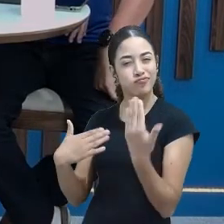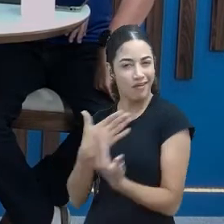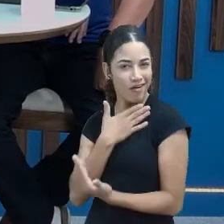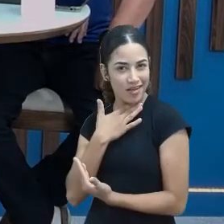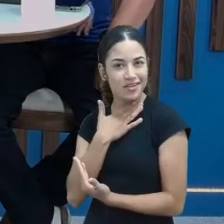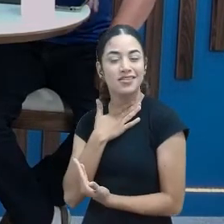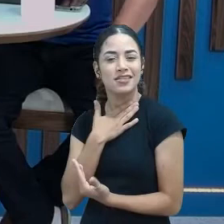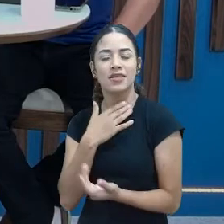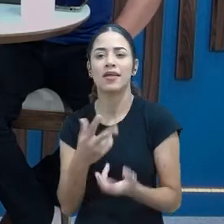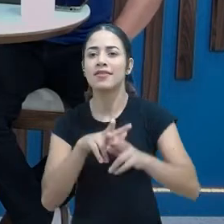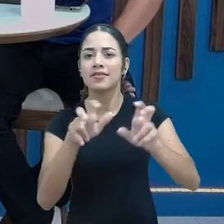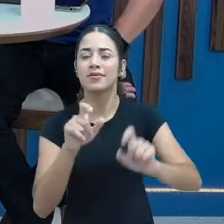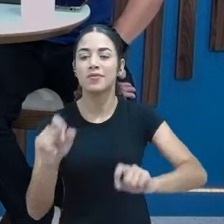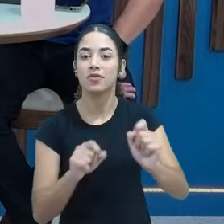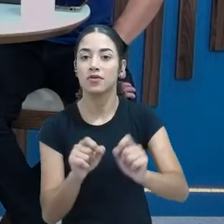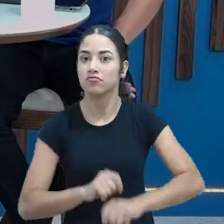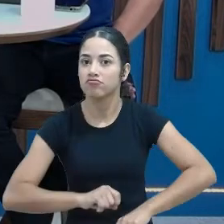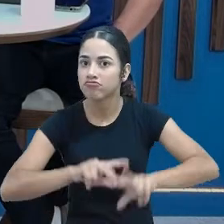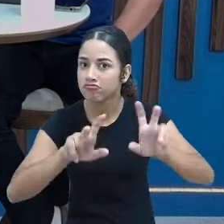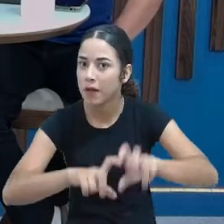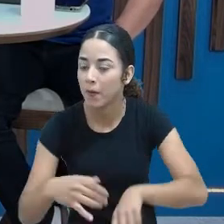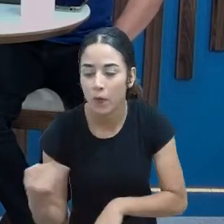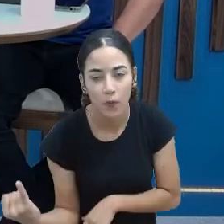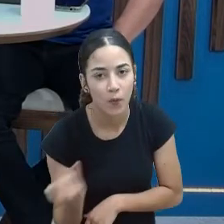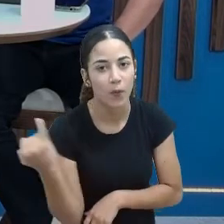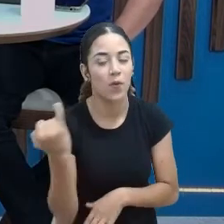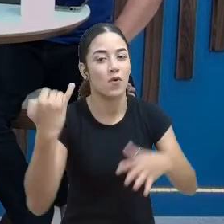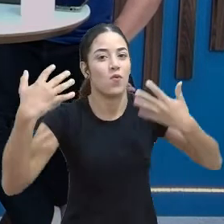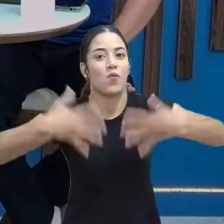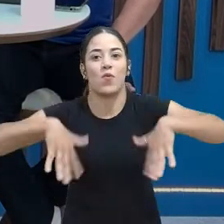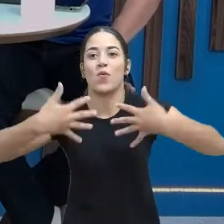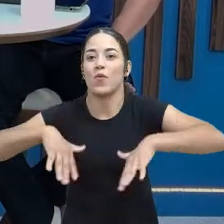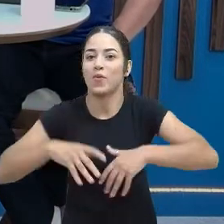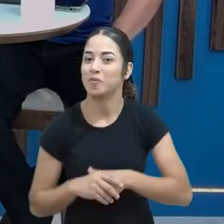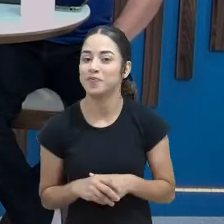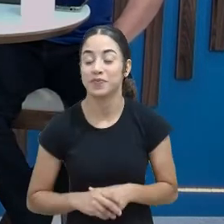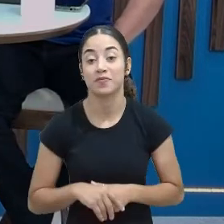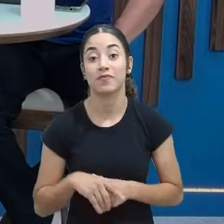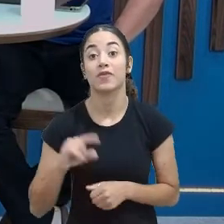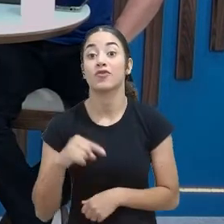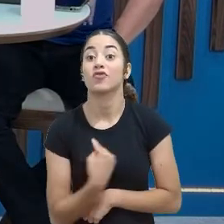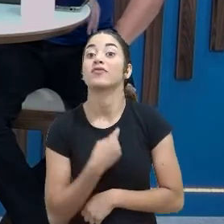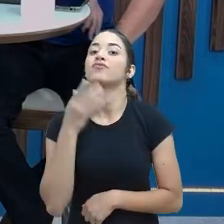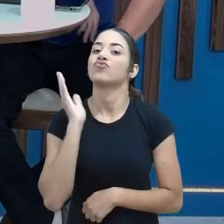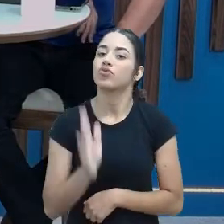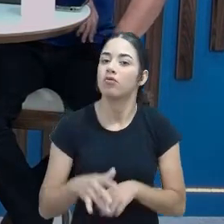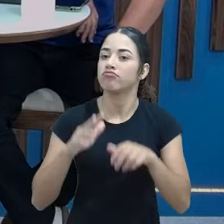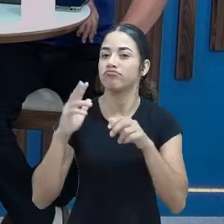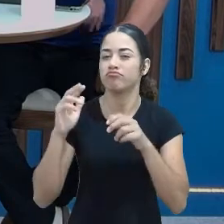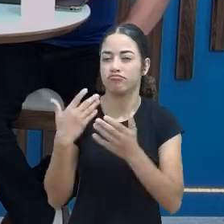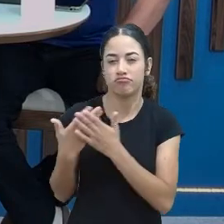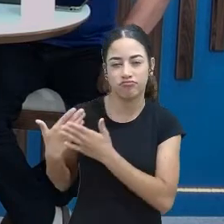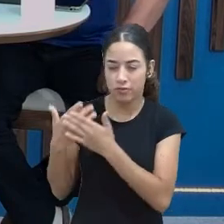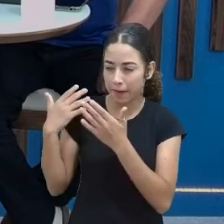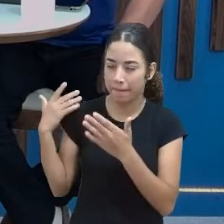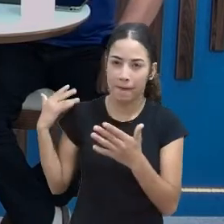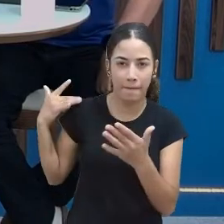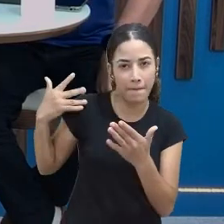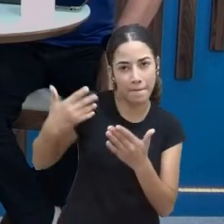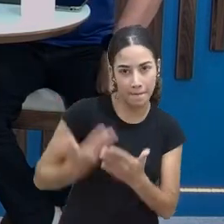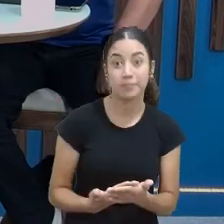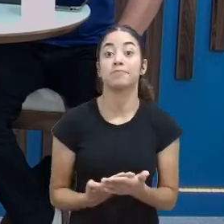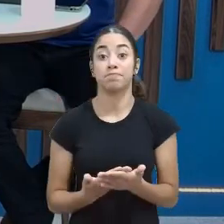aqui sobre um tema importantíssimo, né, professor Giorgio? A gente já vem conversando isso de aulas